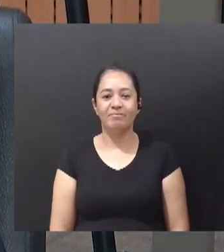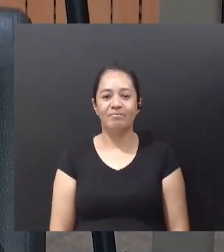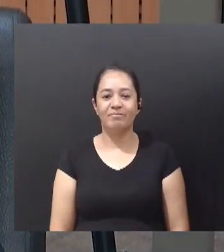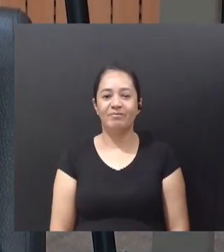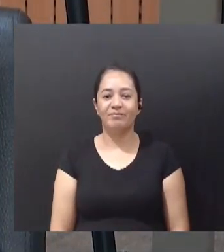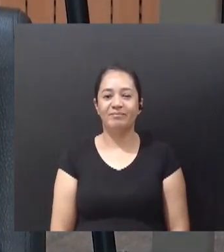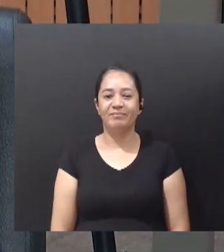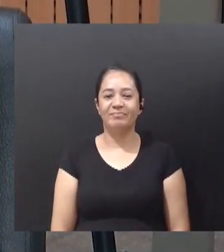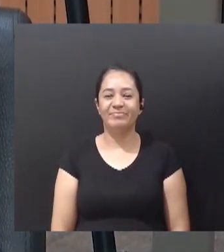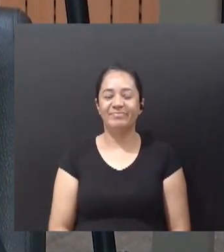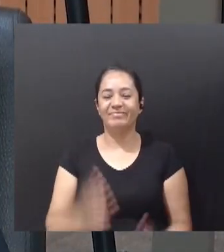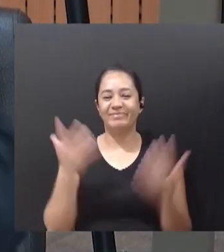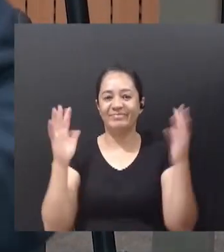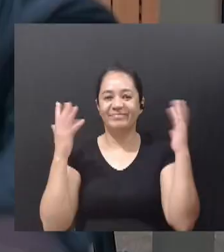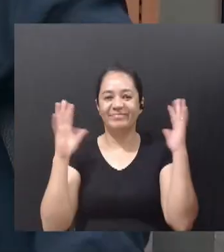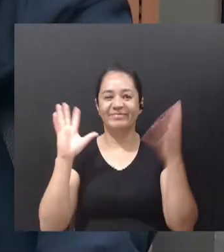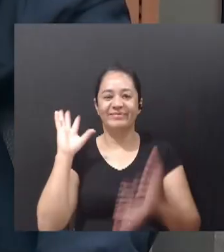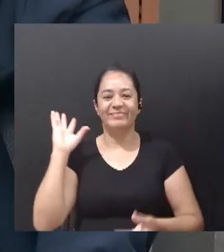concluir,